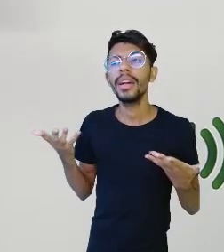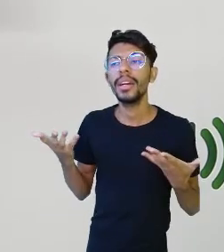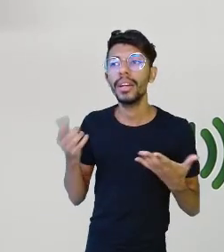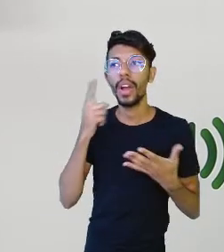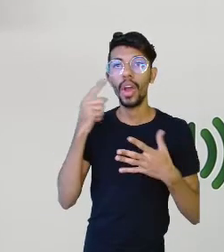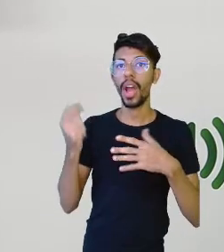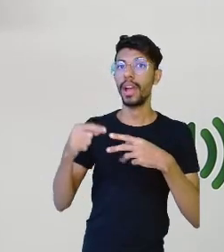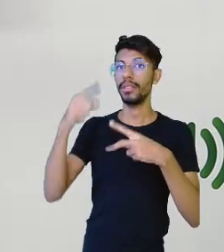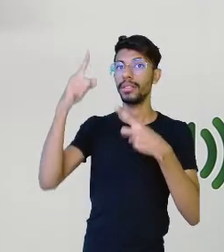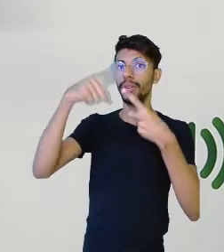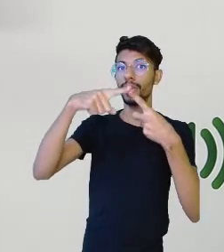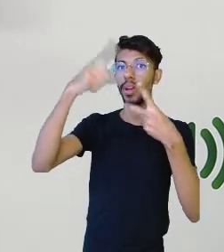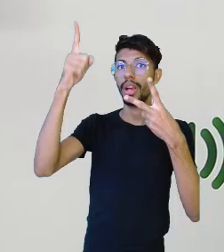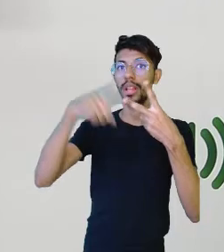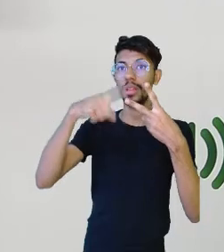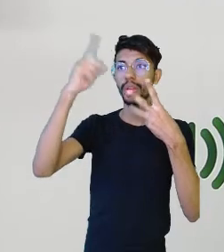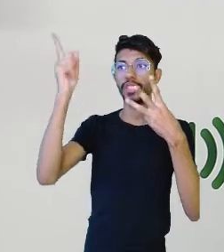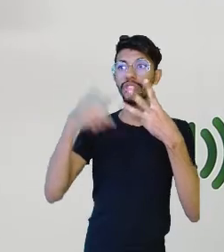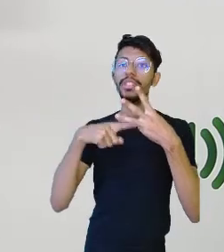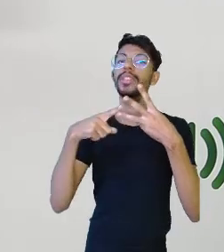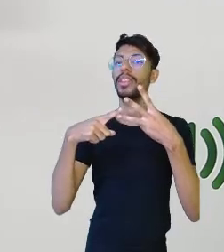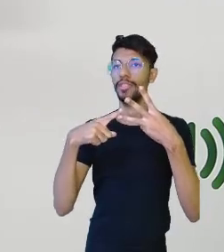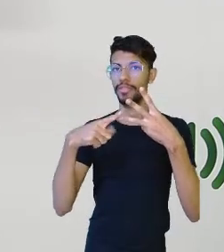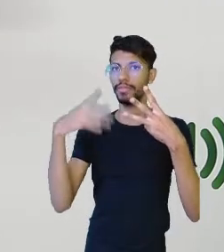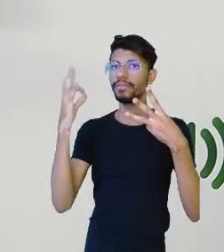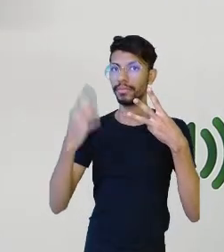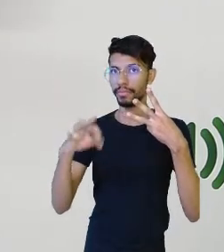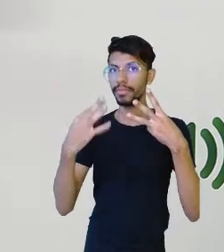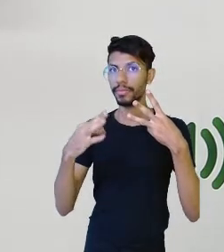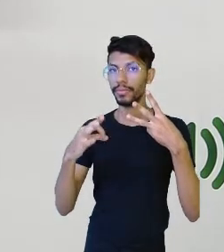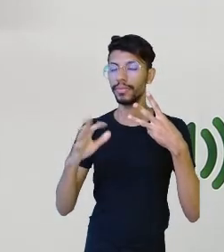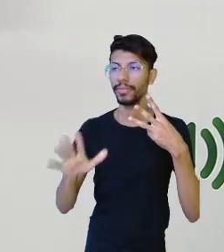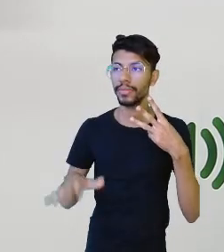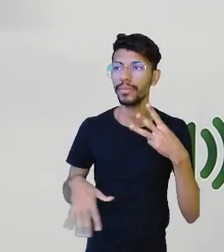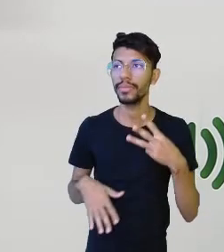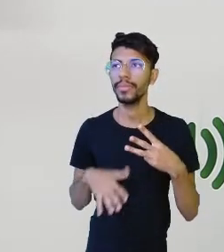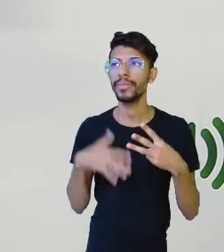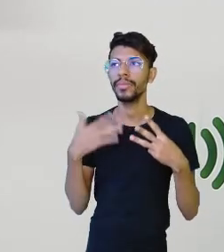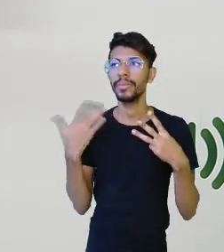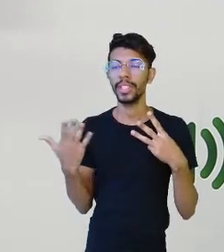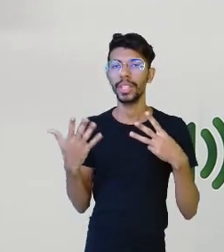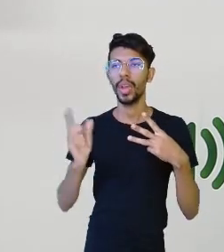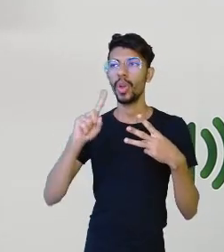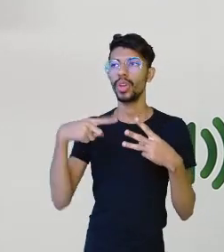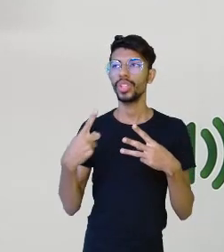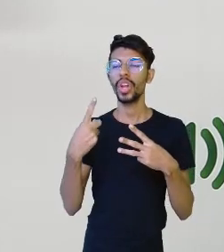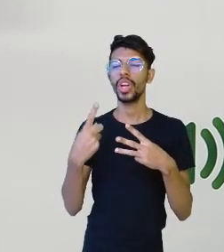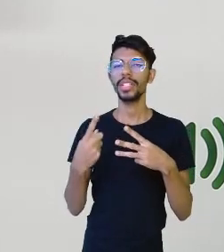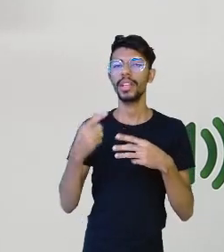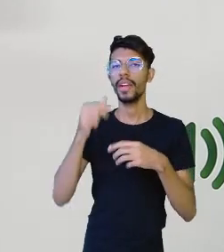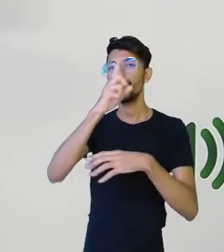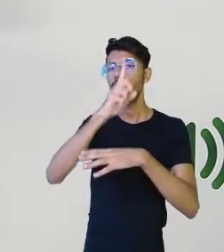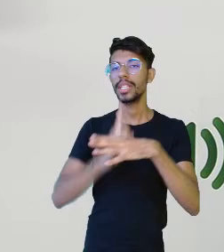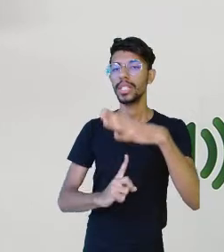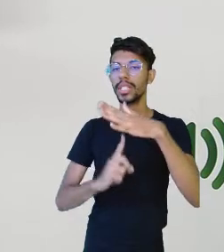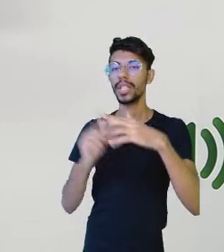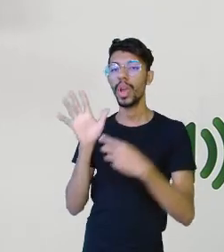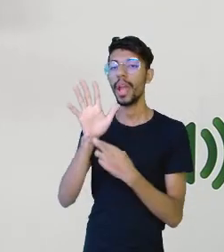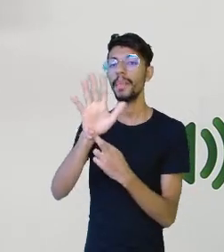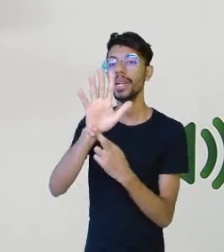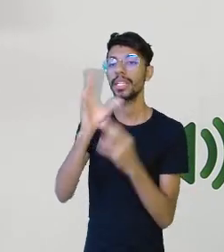1, 2, 3. Então, a nossa fração será representada